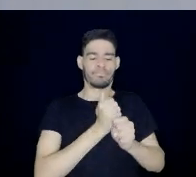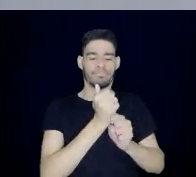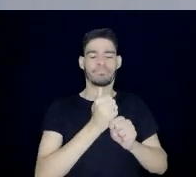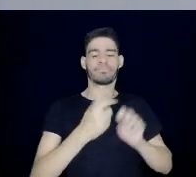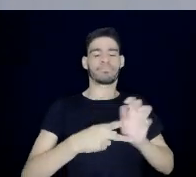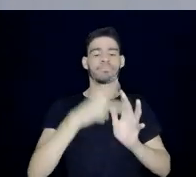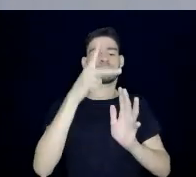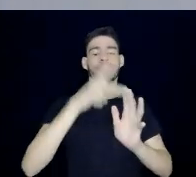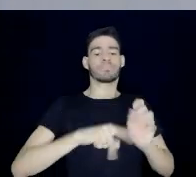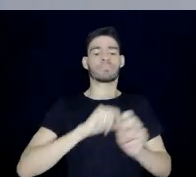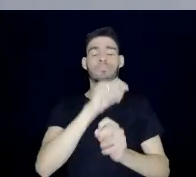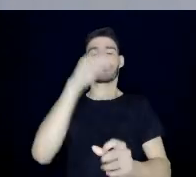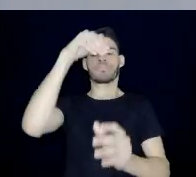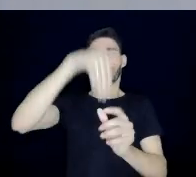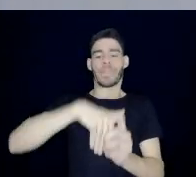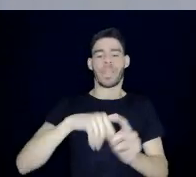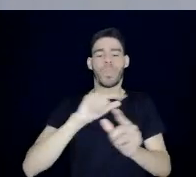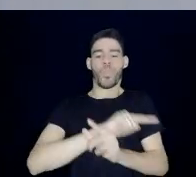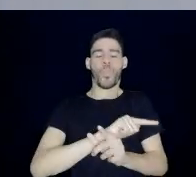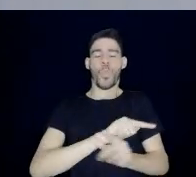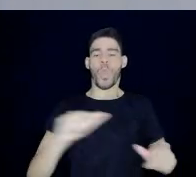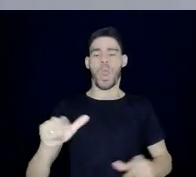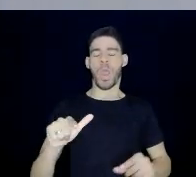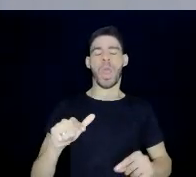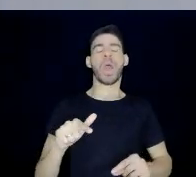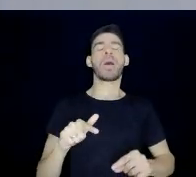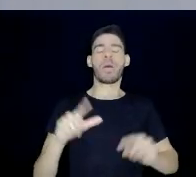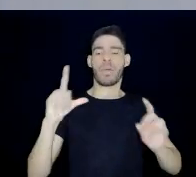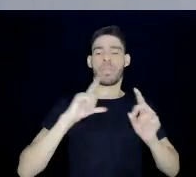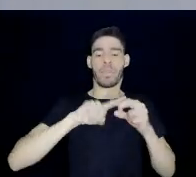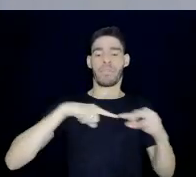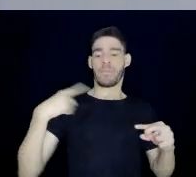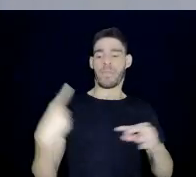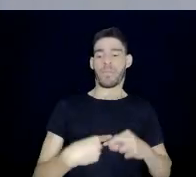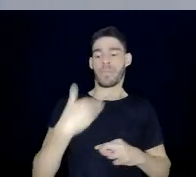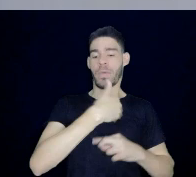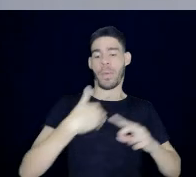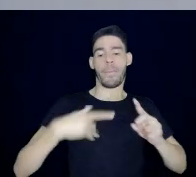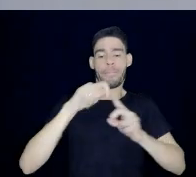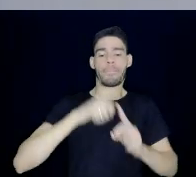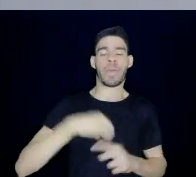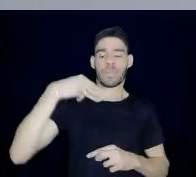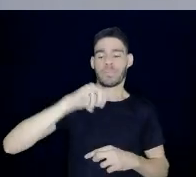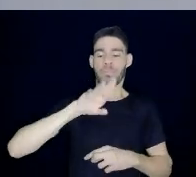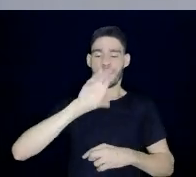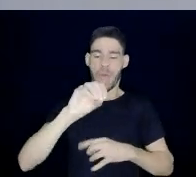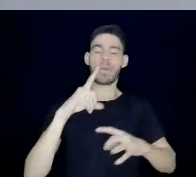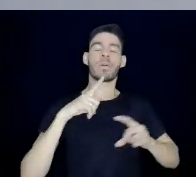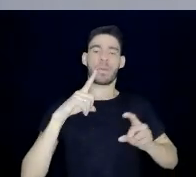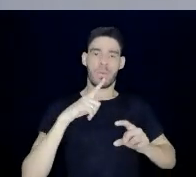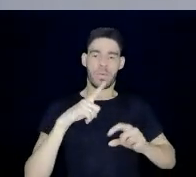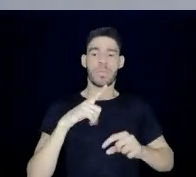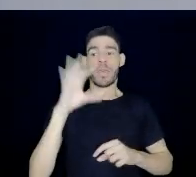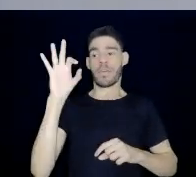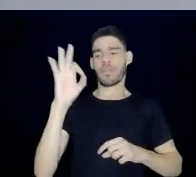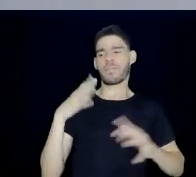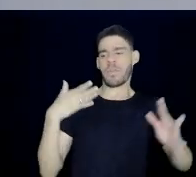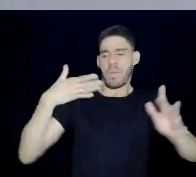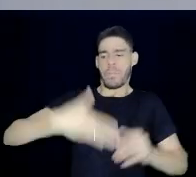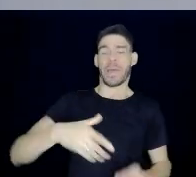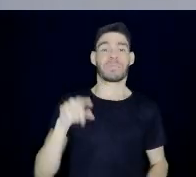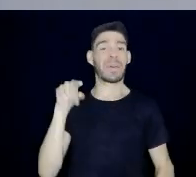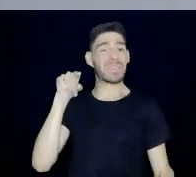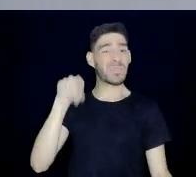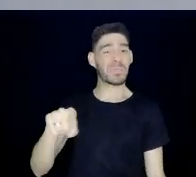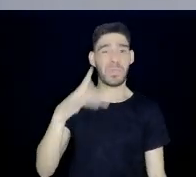projeto Eleições Limpas. Nós realizamos uma audiência pública no mês de maio. Essa audiência pública contou com a participação de mais